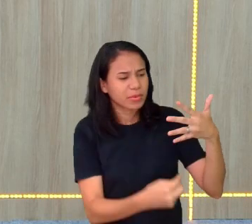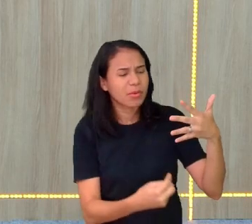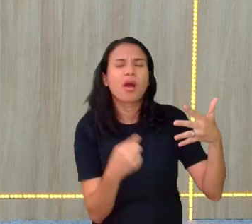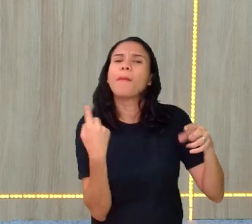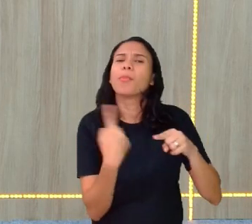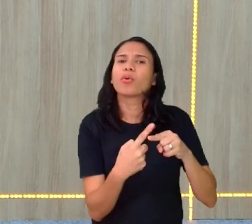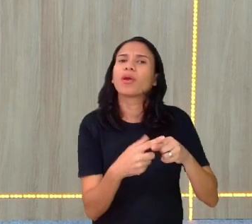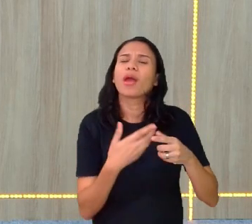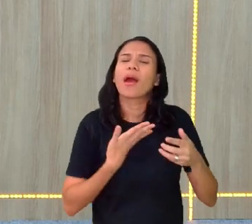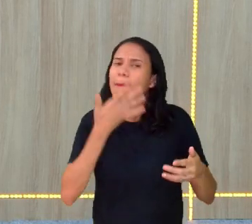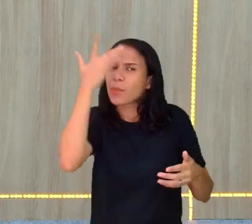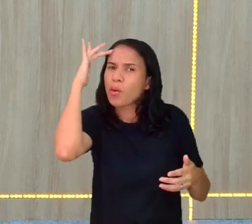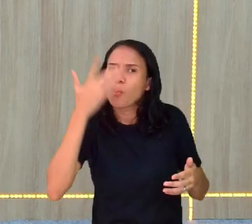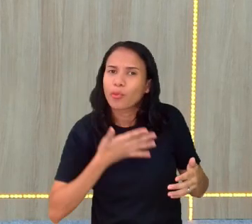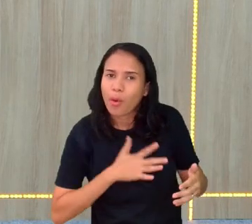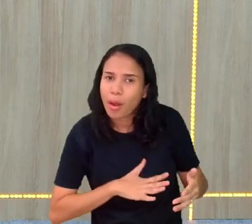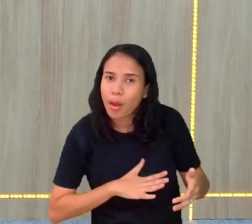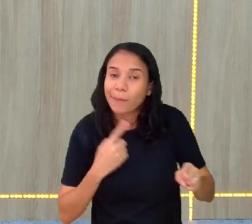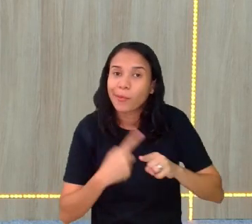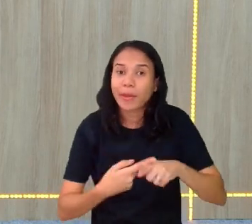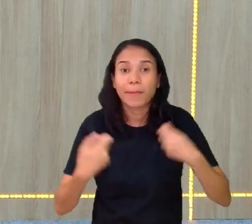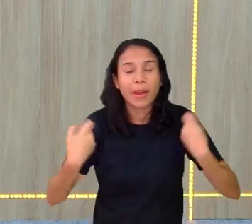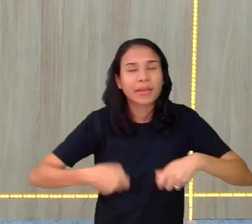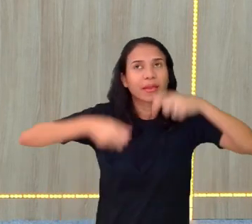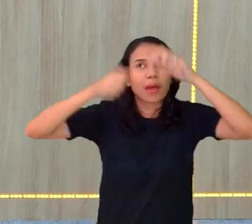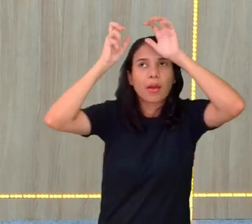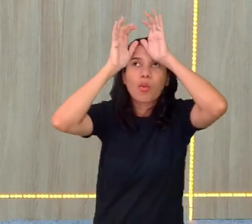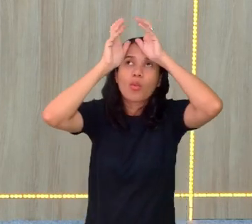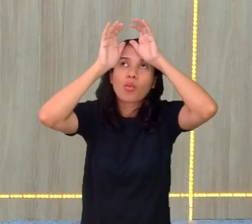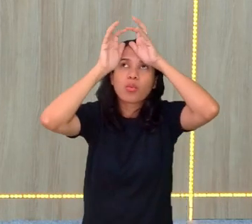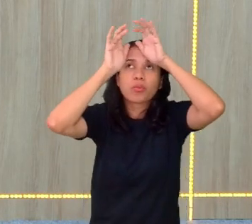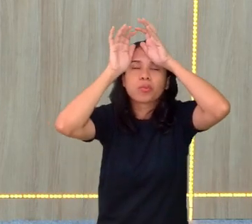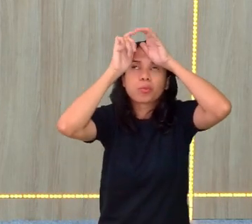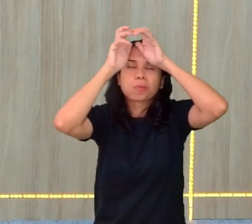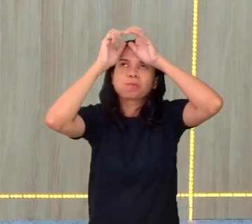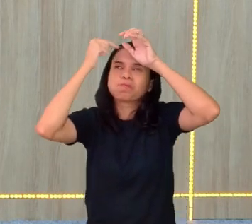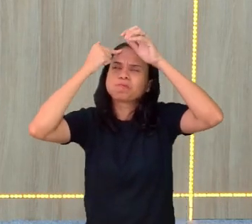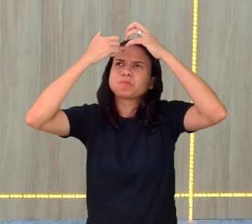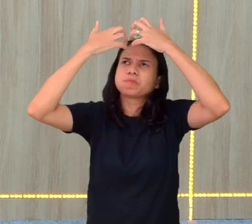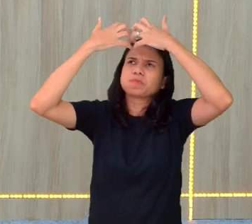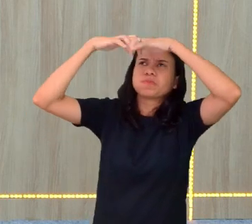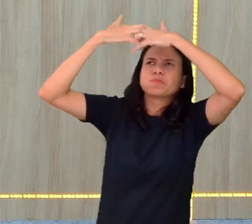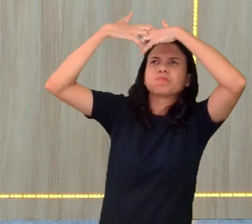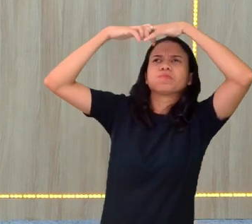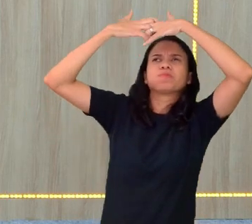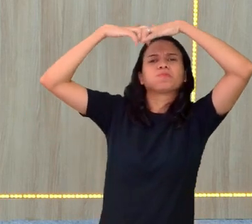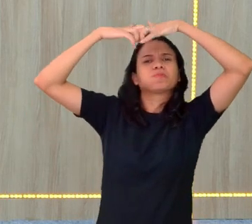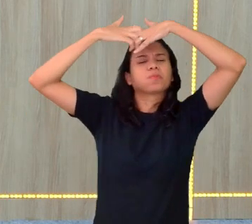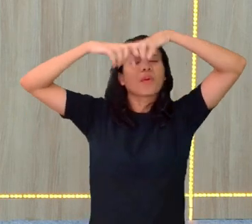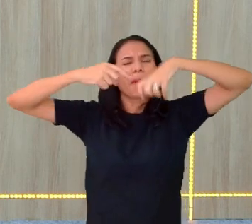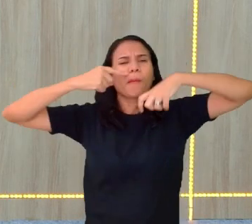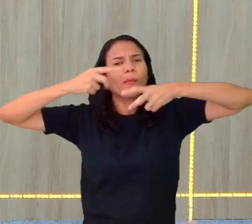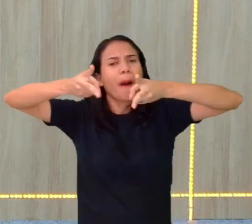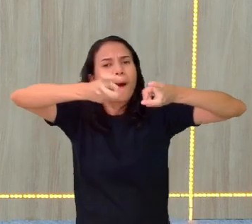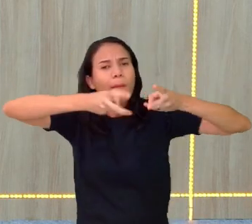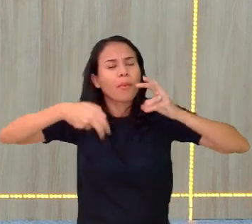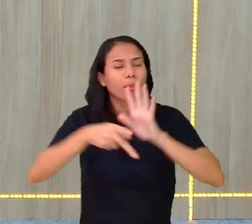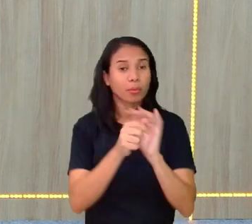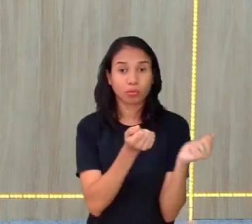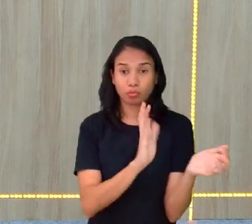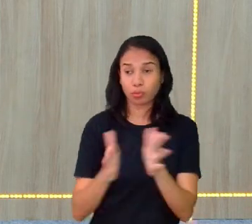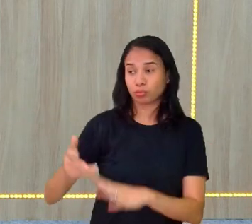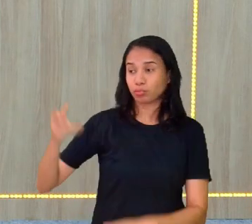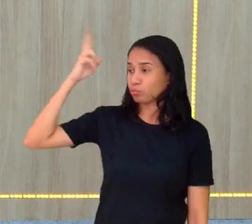fazem a gente refletir, né, a gente ampliar esse mundo, a gente olhar as entrelinhas ali dos